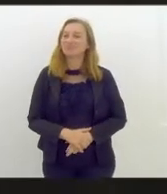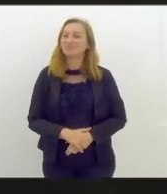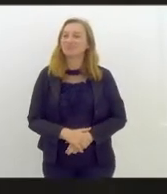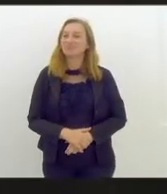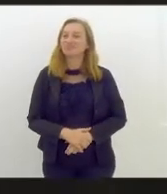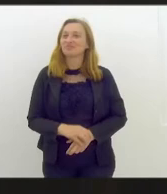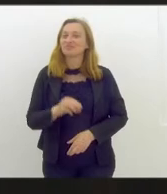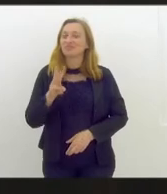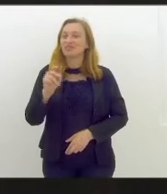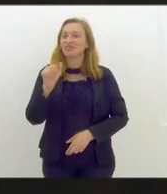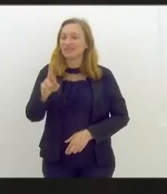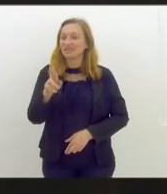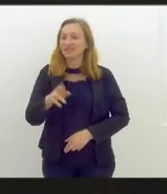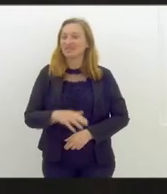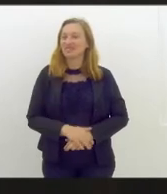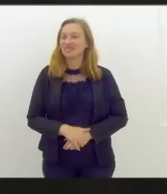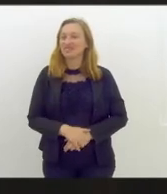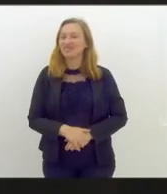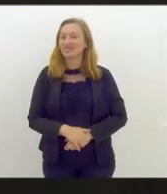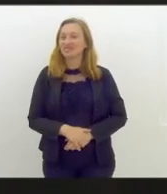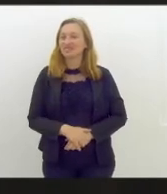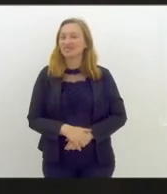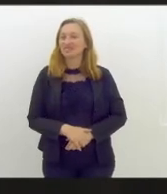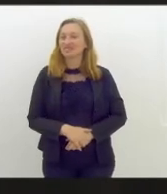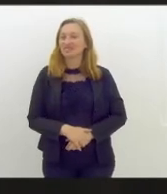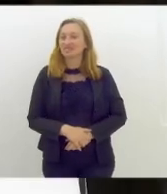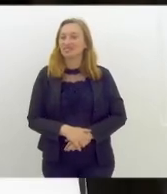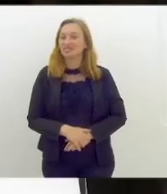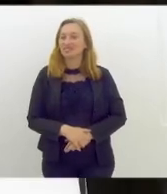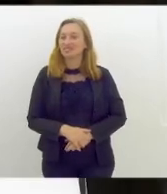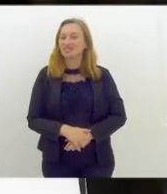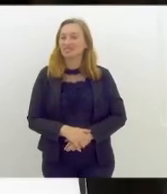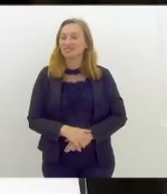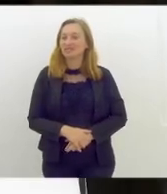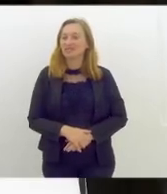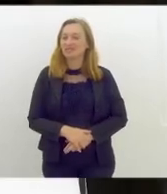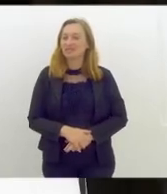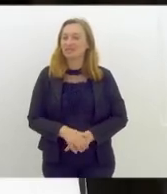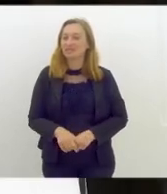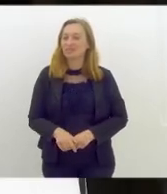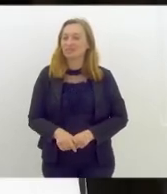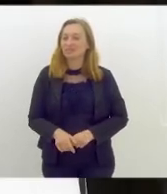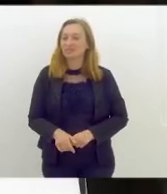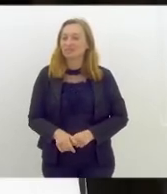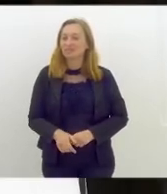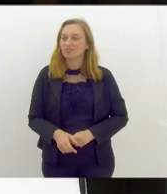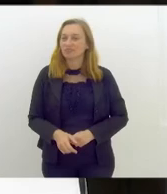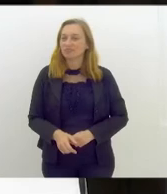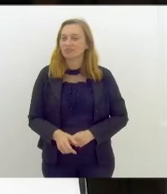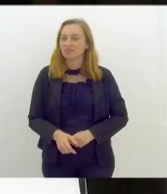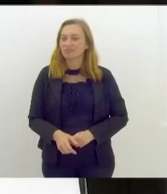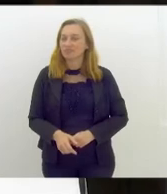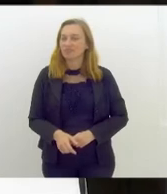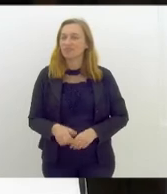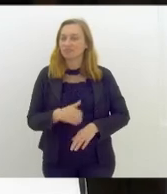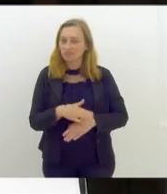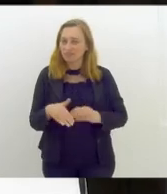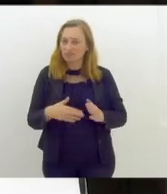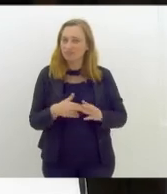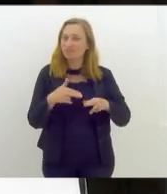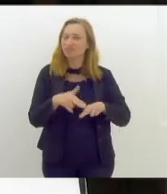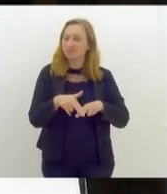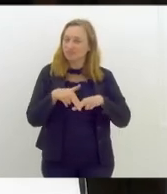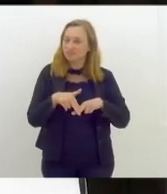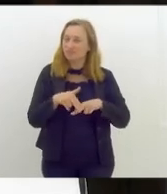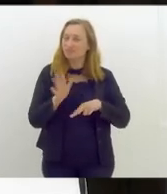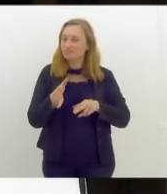E, Wagner, eu diria que você, sim, como eu disse, é aliado de todas as causas que